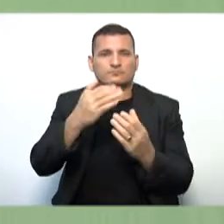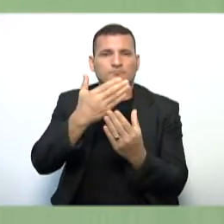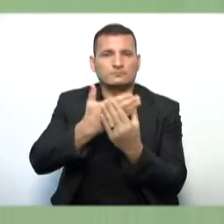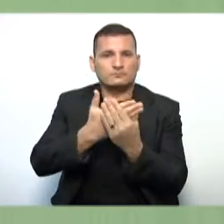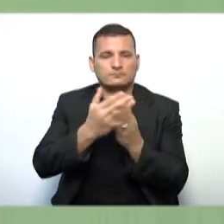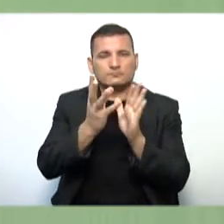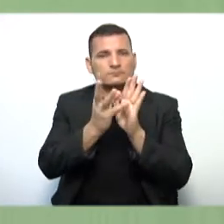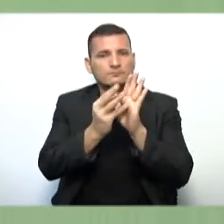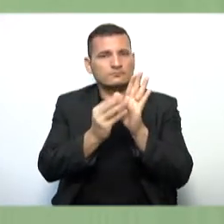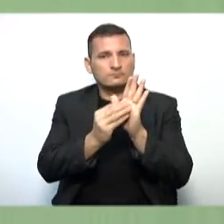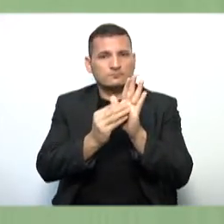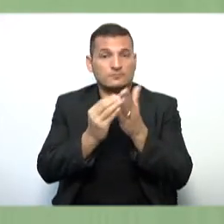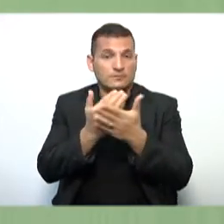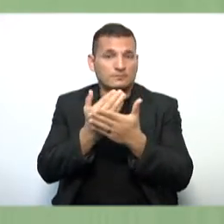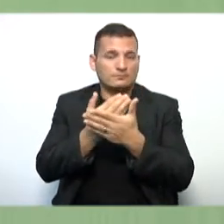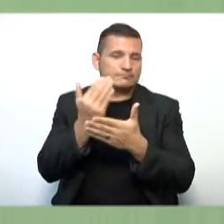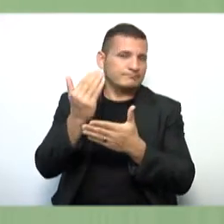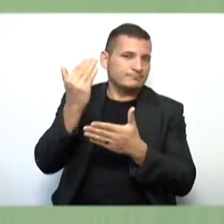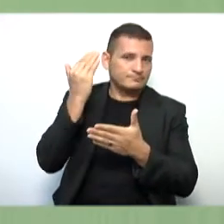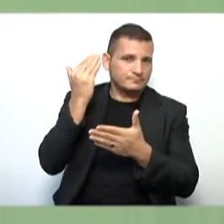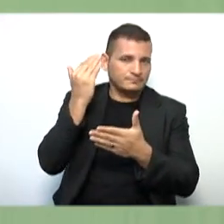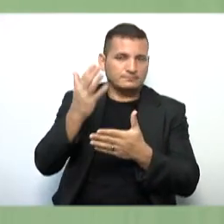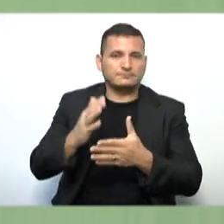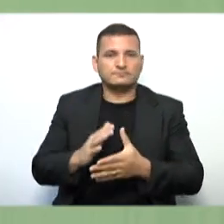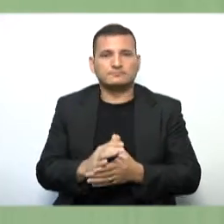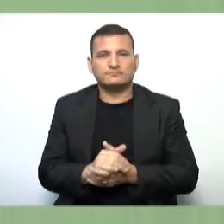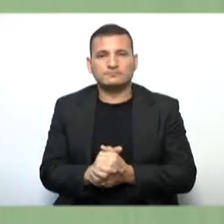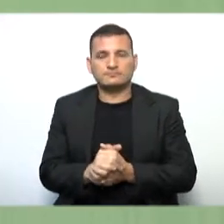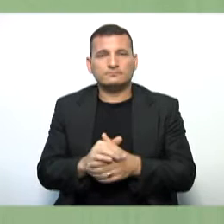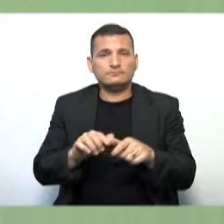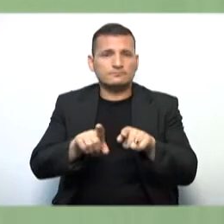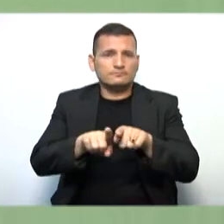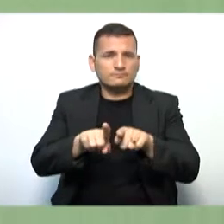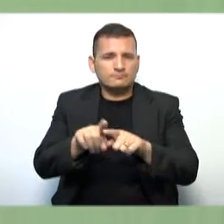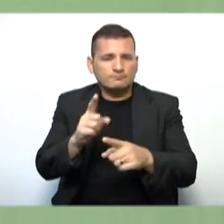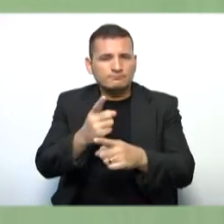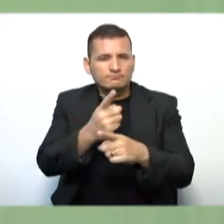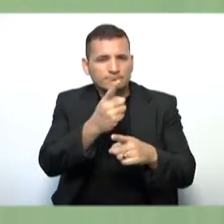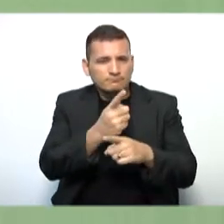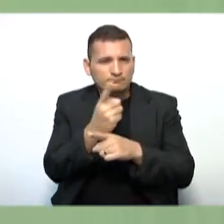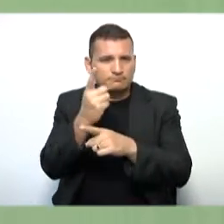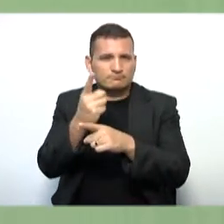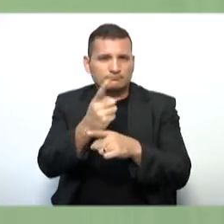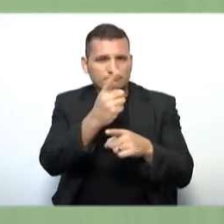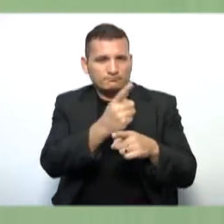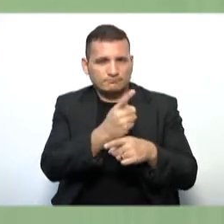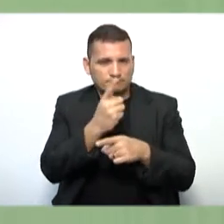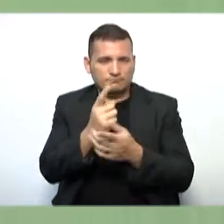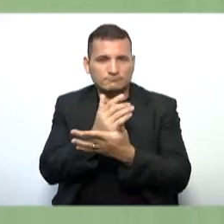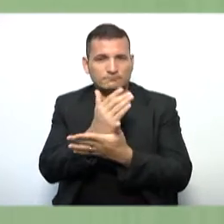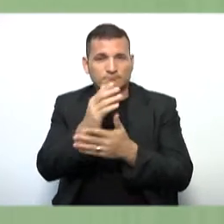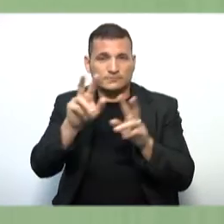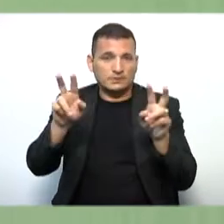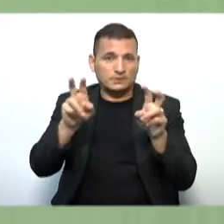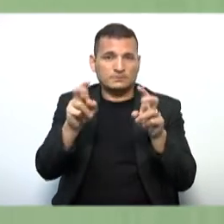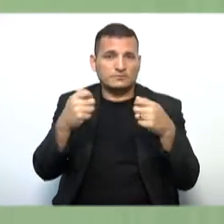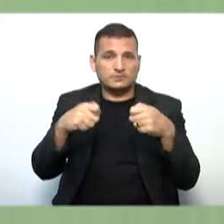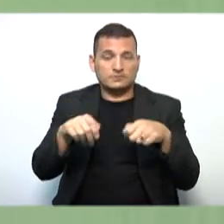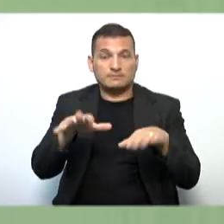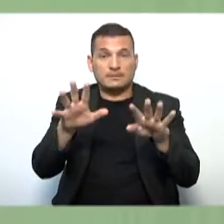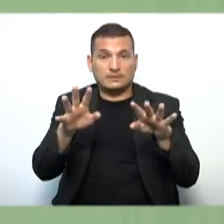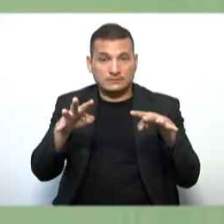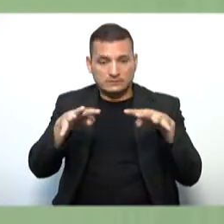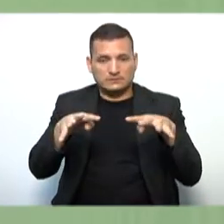última aula, né, professora? E também vamos identificar alguns temas que necessitam mais atenção. Então,